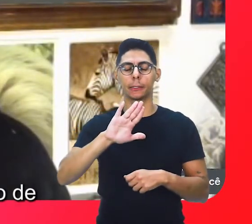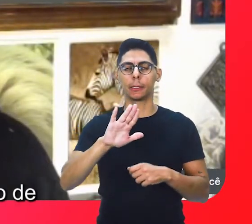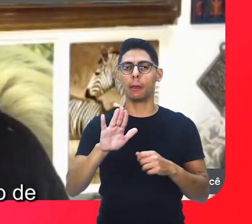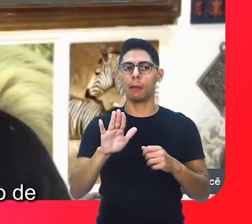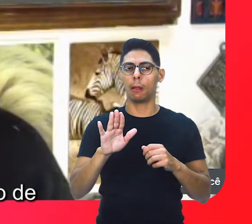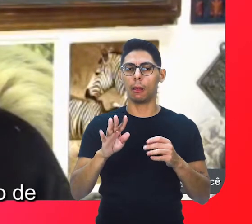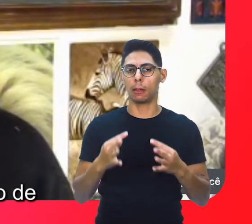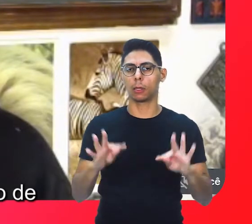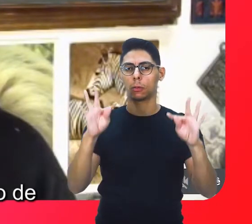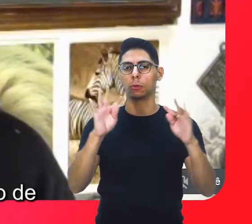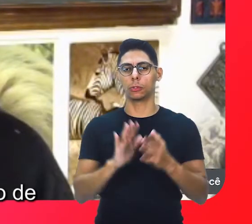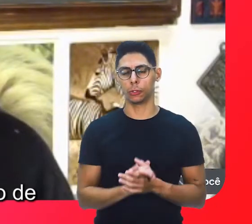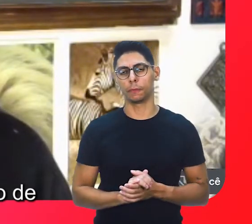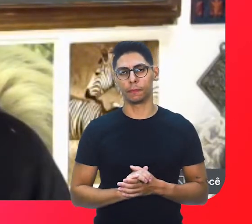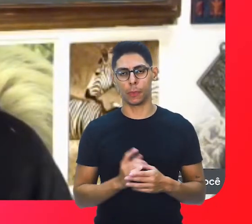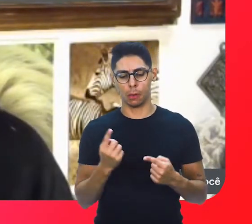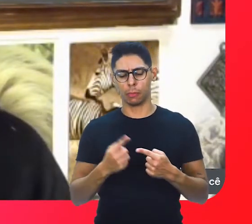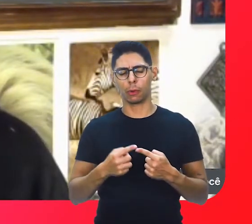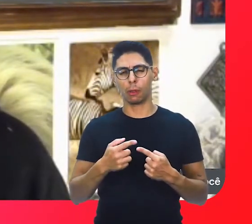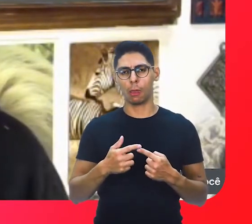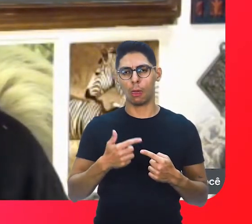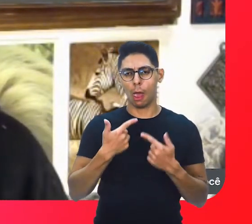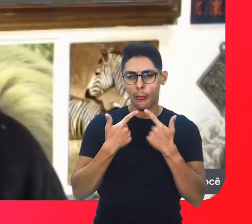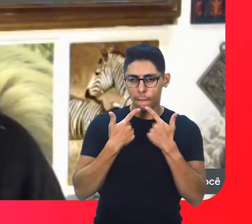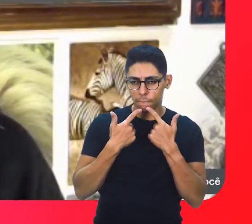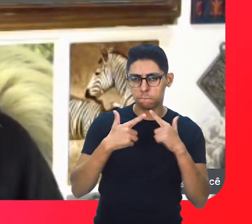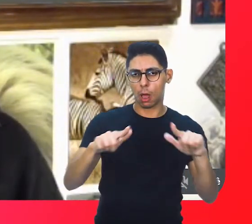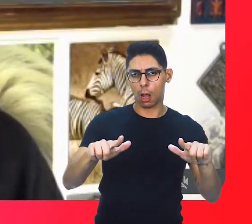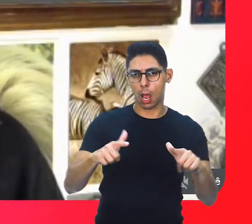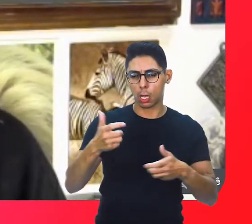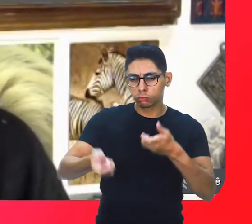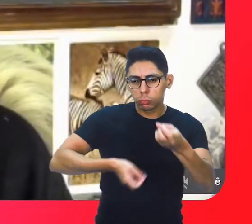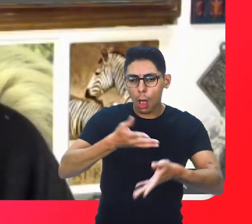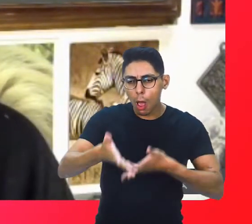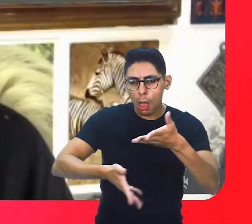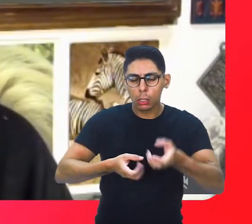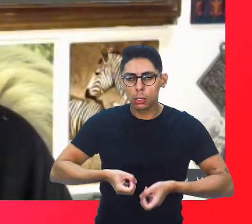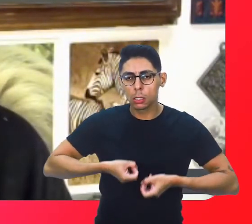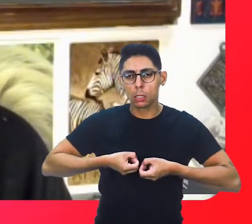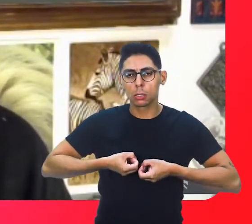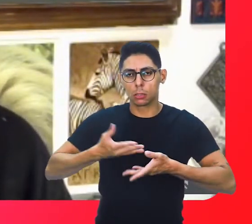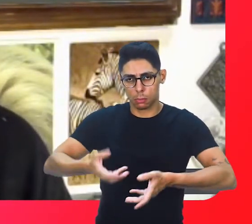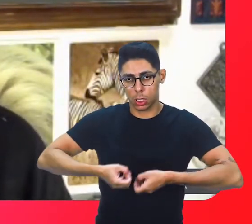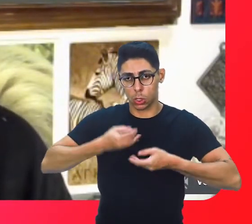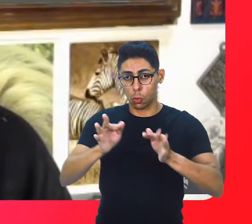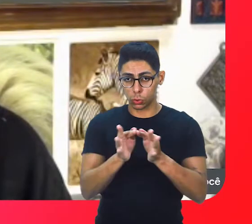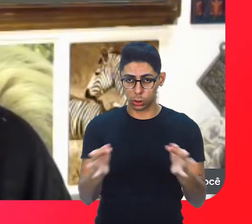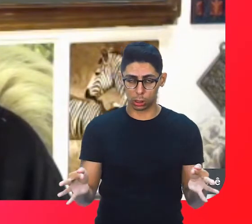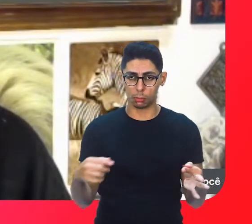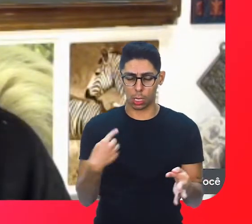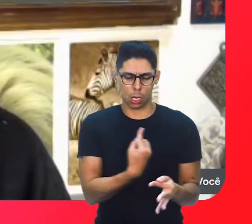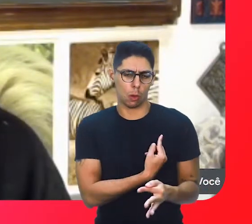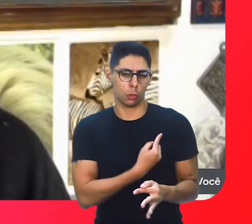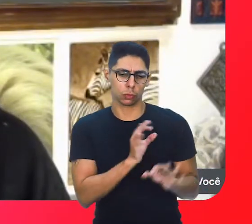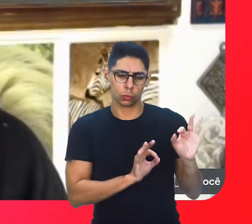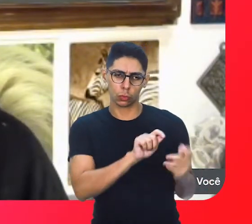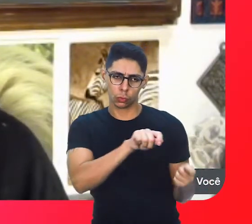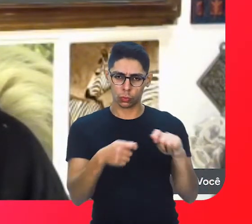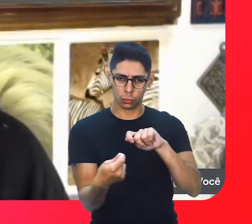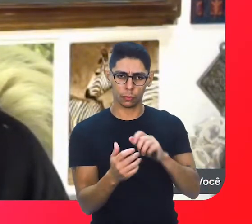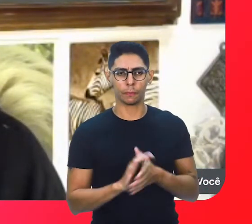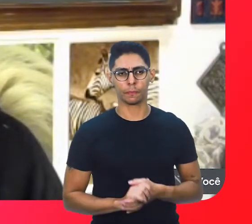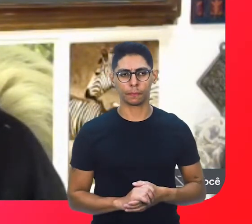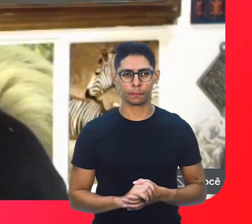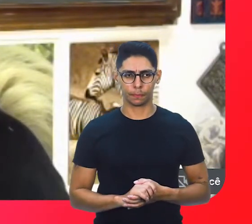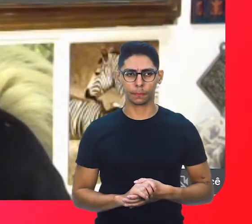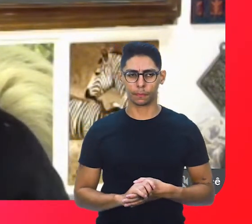simples é mais o modo de lidar com as questões. E aí, nós criamos,